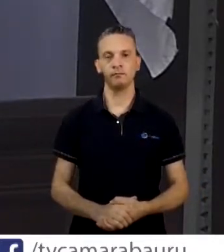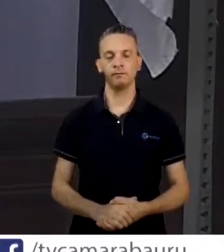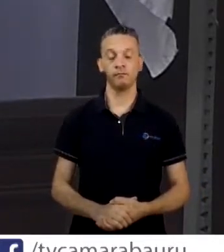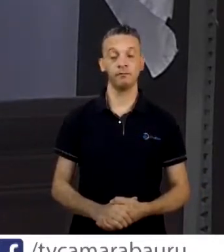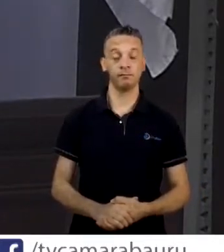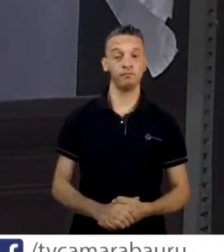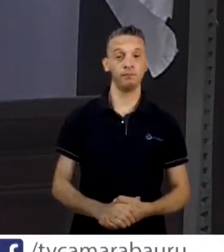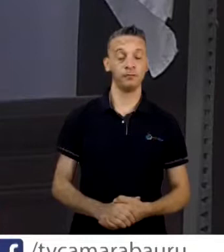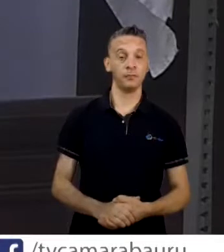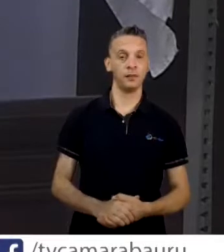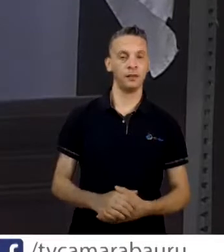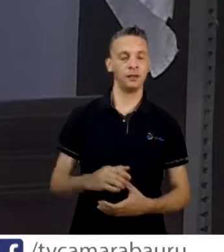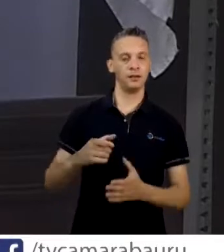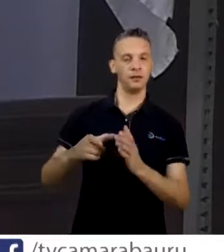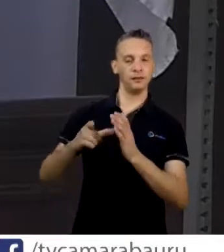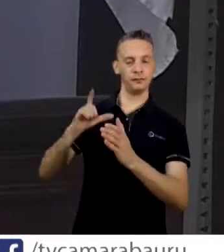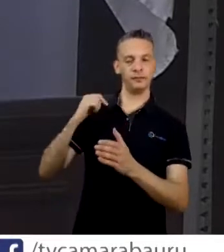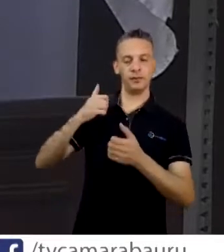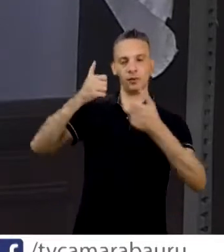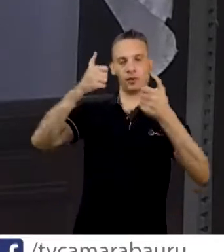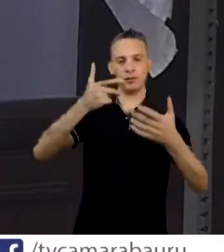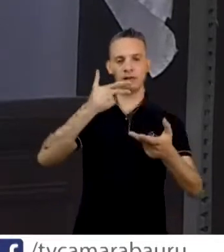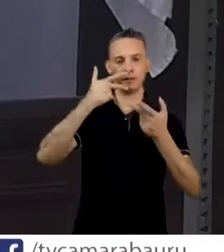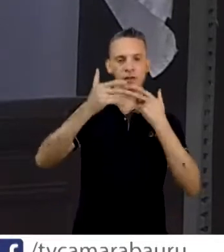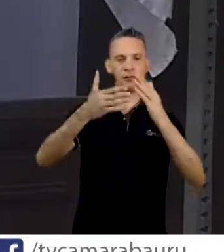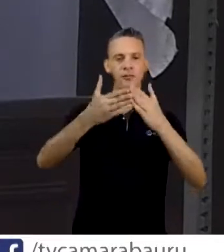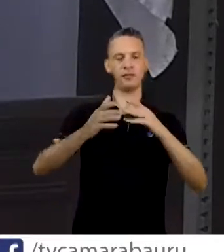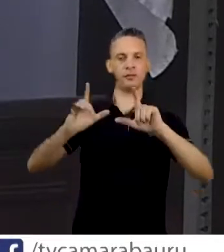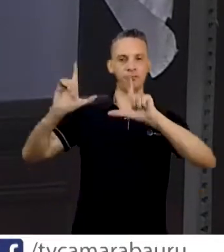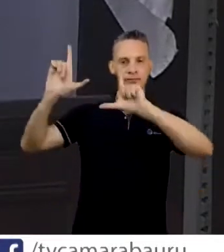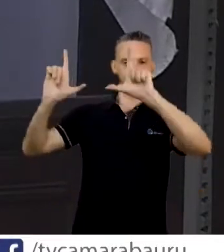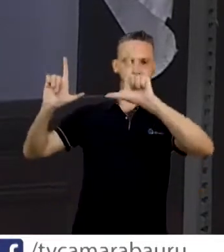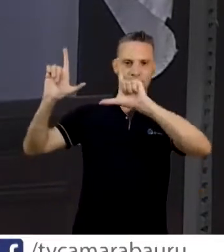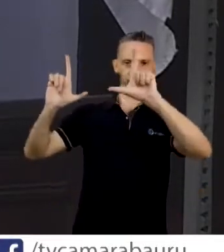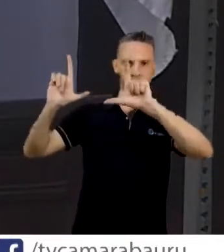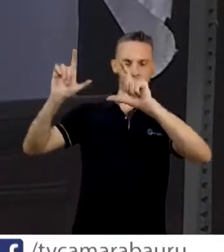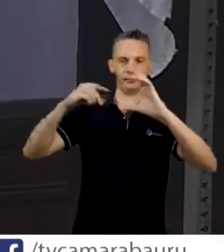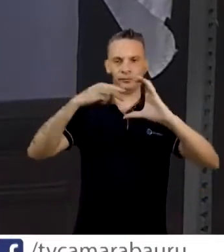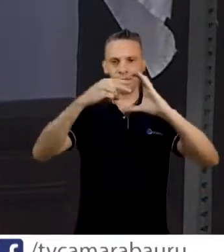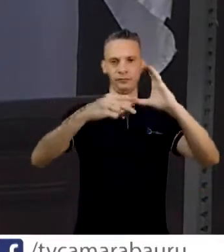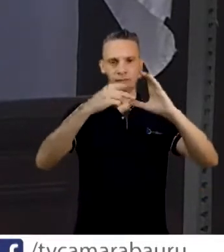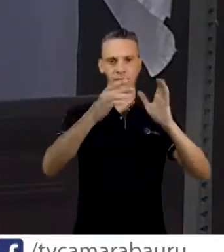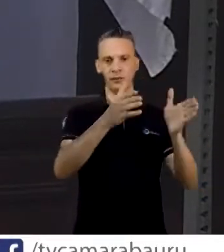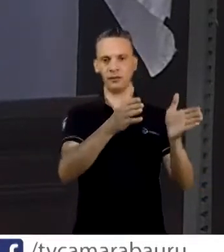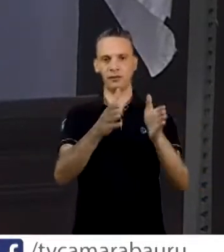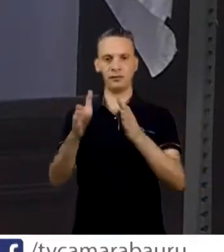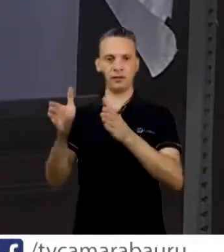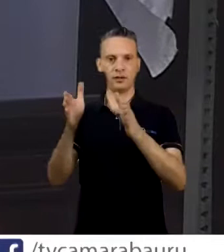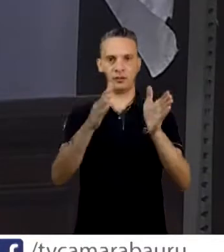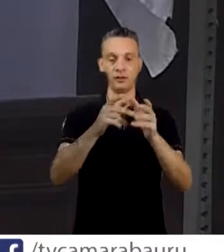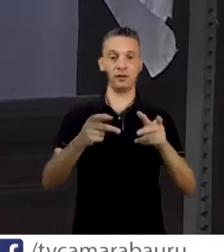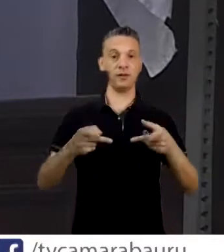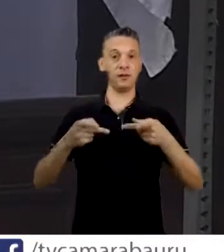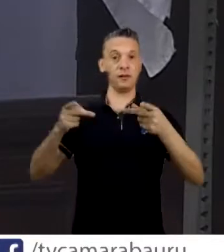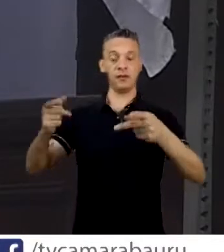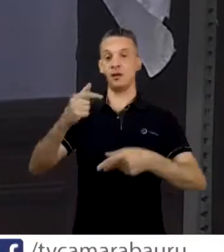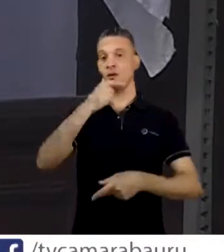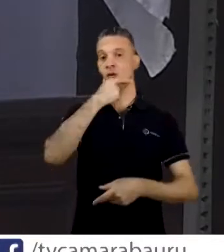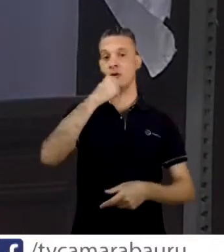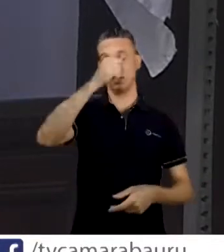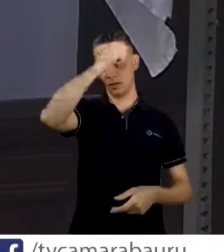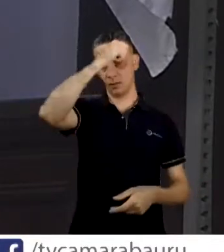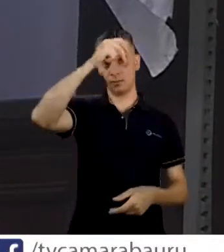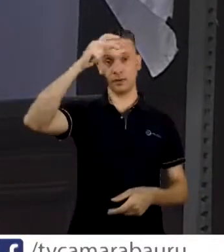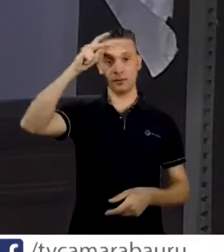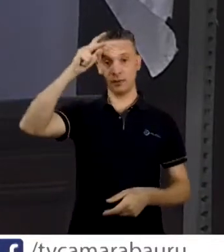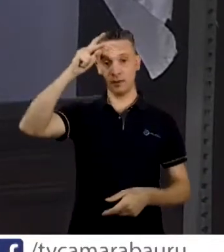início aqui a minha fala, quero solicitar à TV Câmara que possa rodar um vídeo da visita do senhor prefeito Clodoaldo Gazeta,